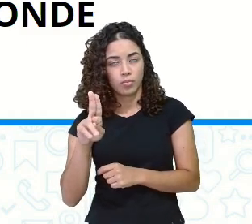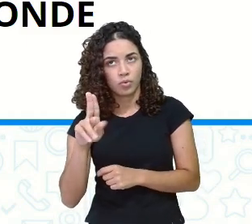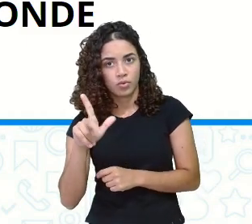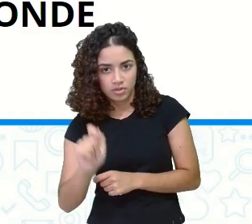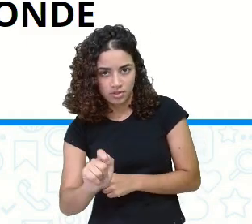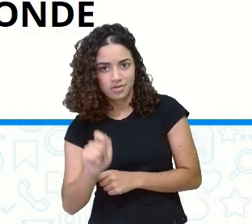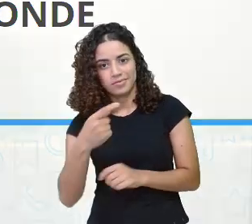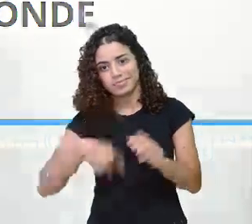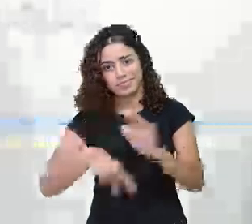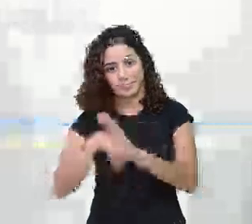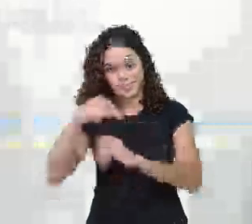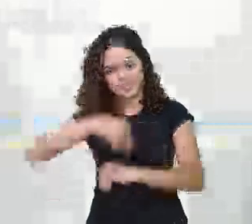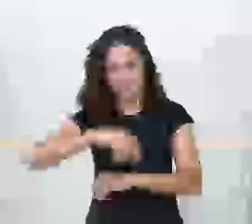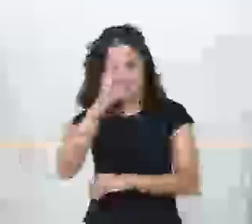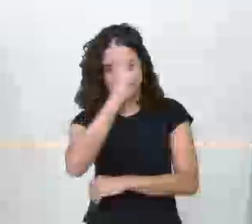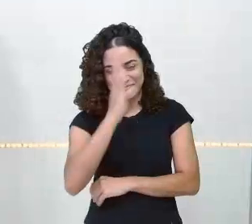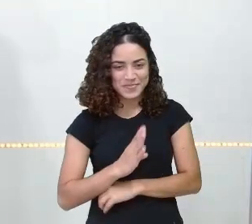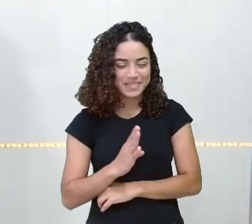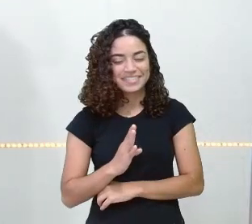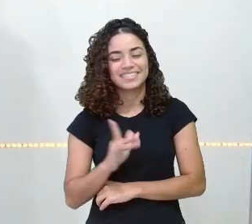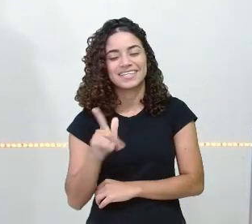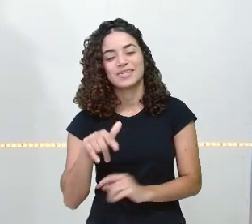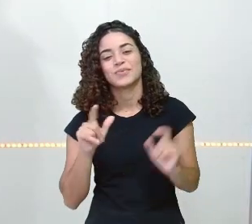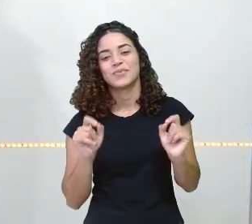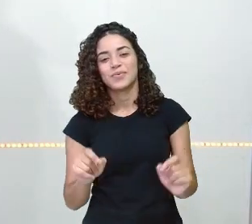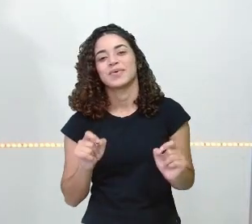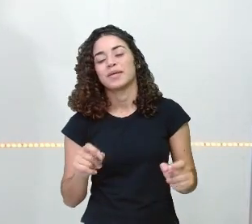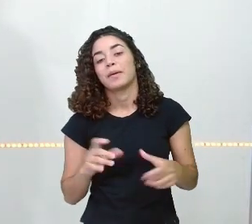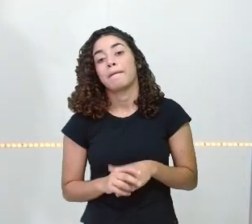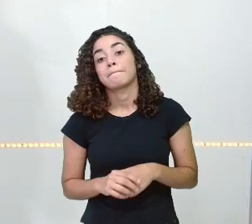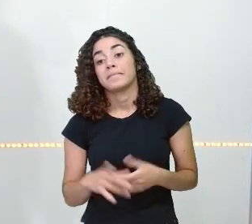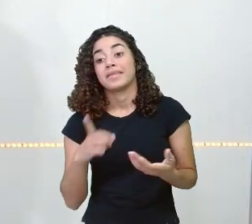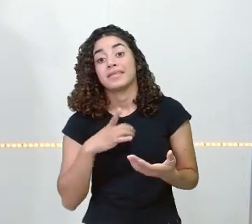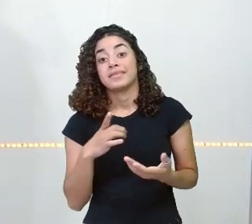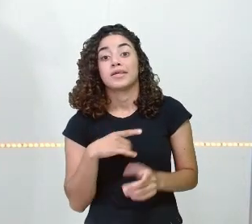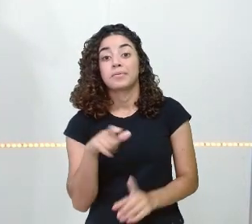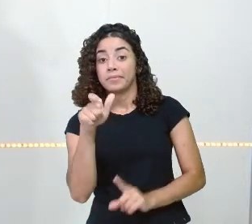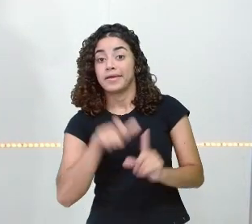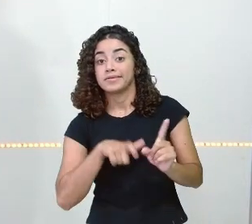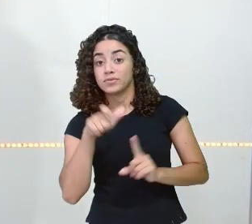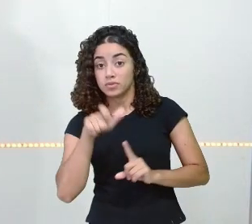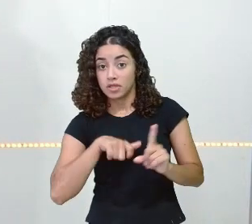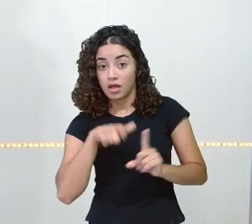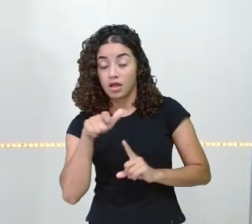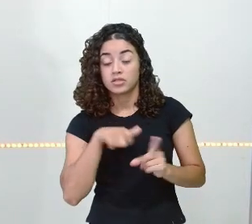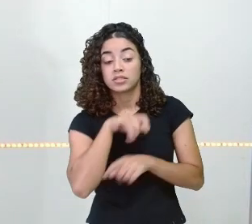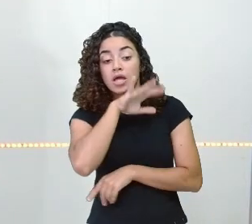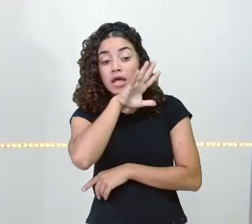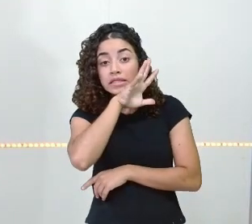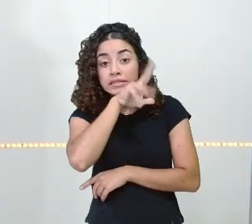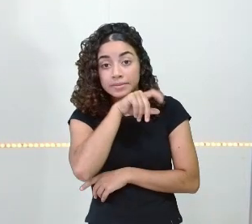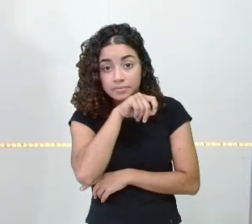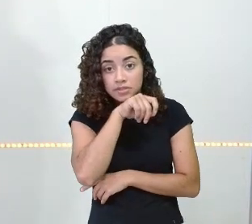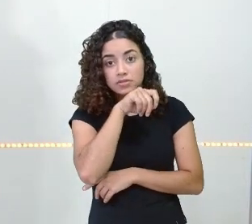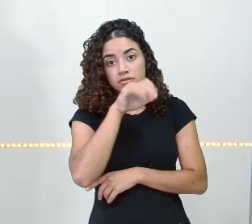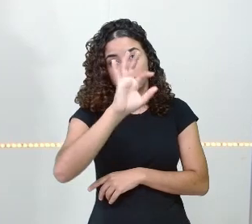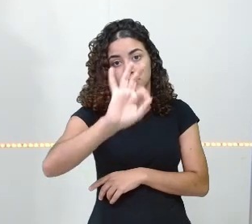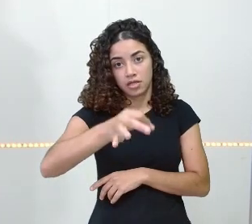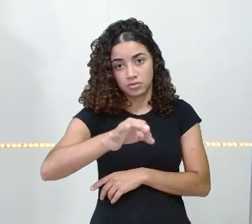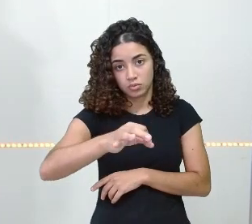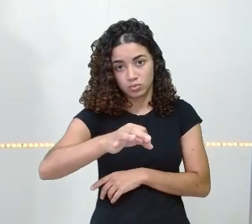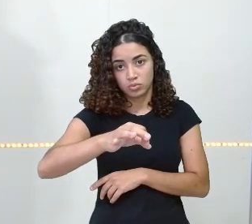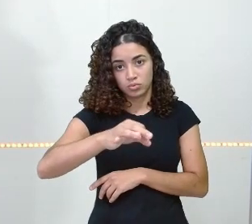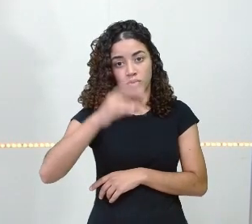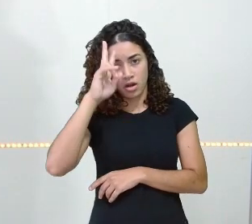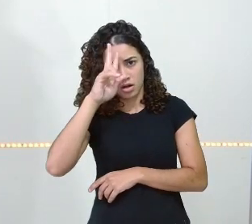fábula brasileira, ela tem como personagens animais. Não é assim?